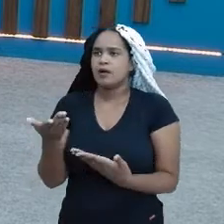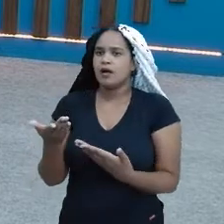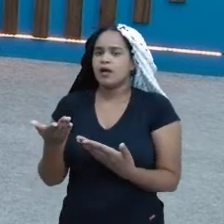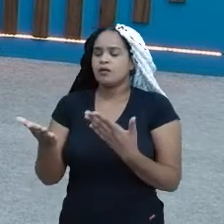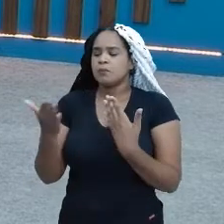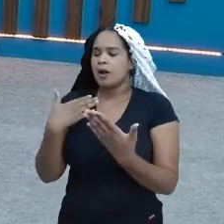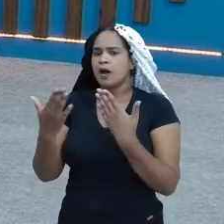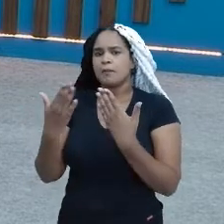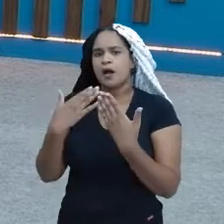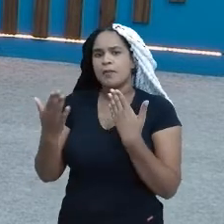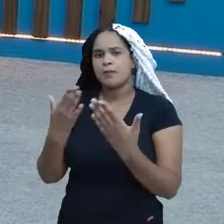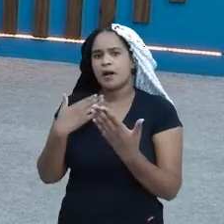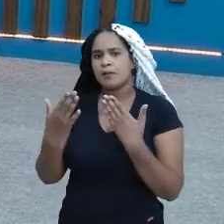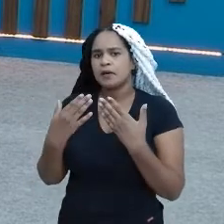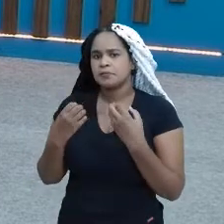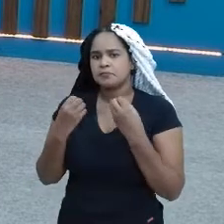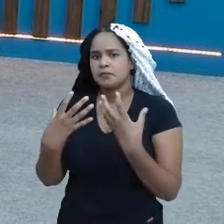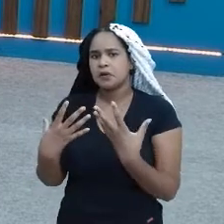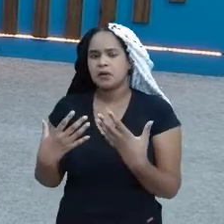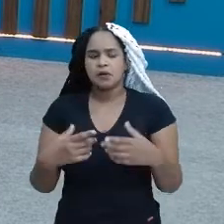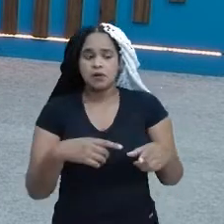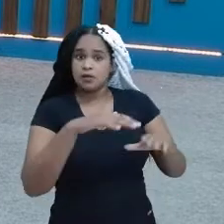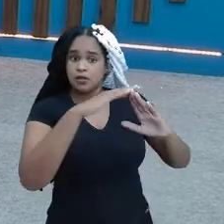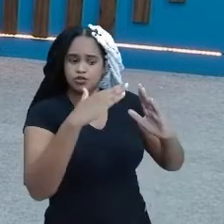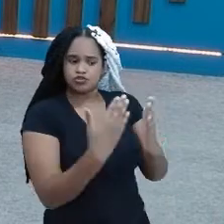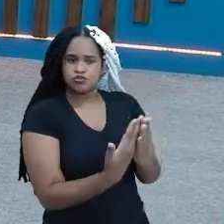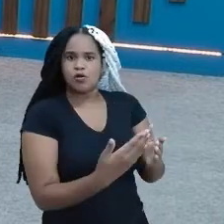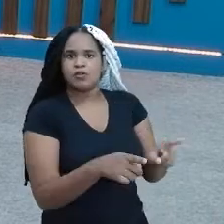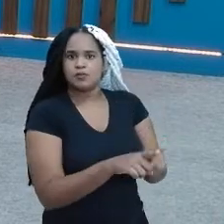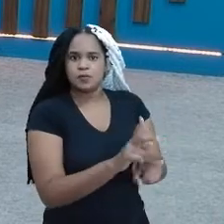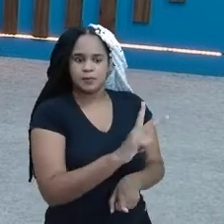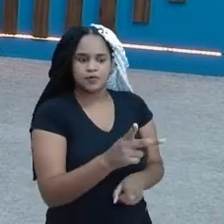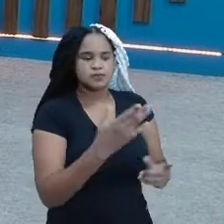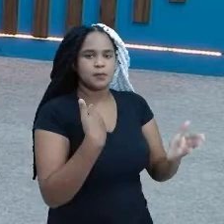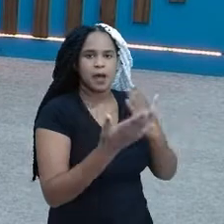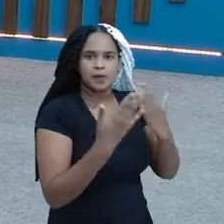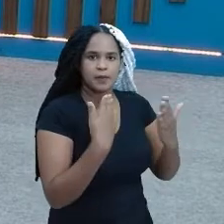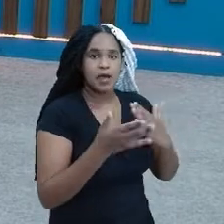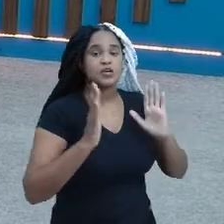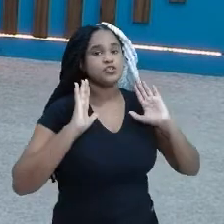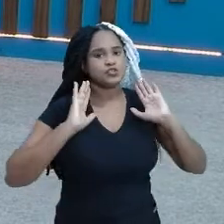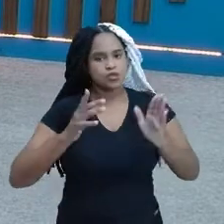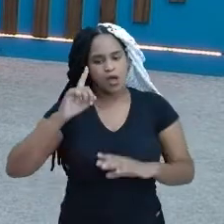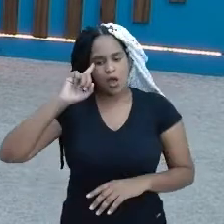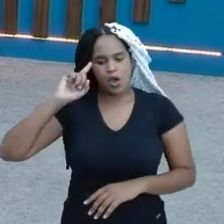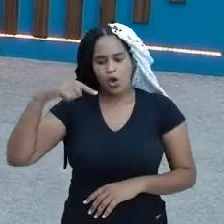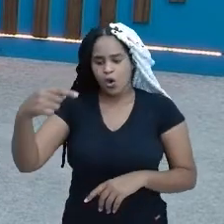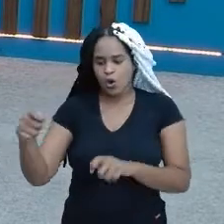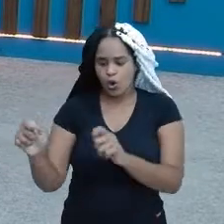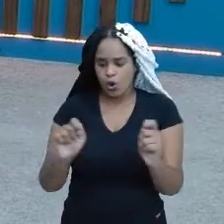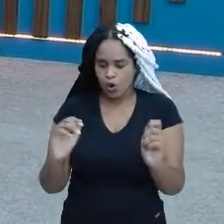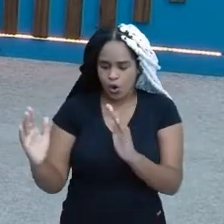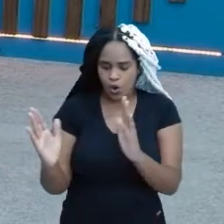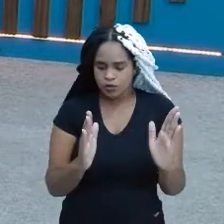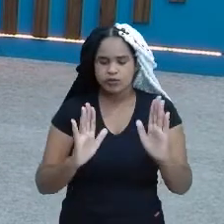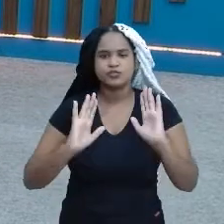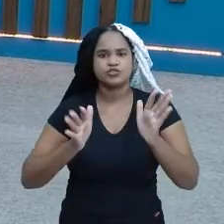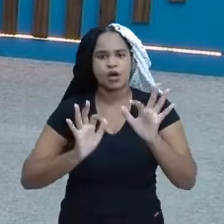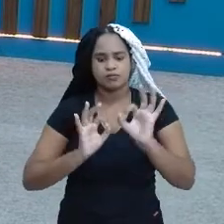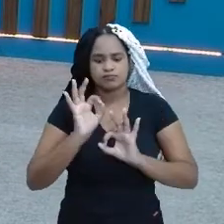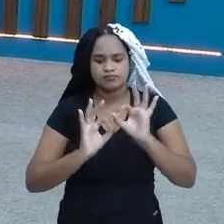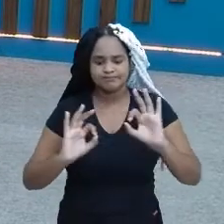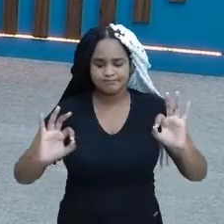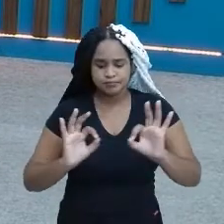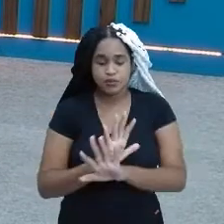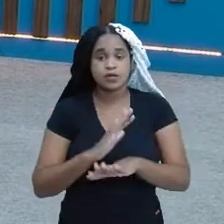mais fortalecida com a escola, com uma professora, você já organizou uma rotina na sua casa. Então, naquele momento de